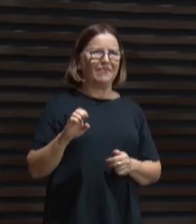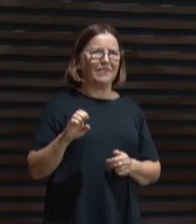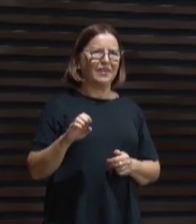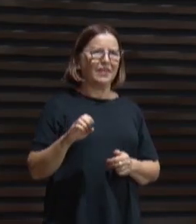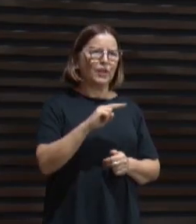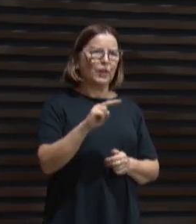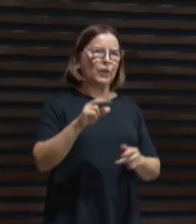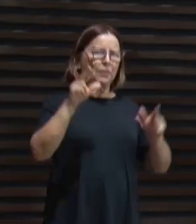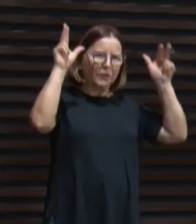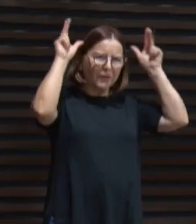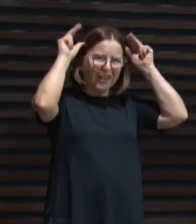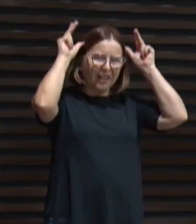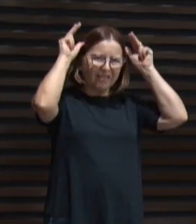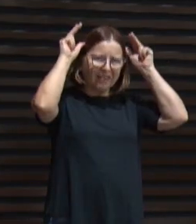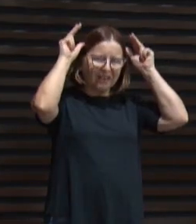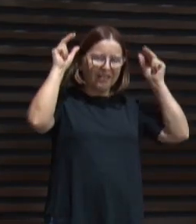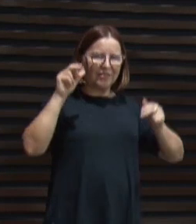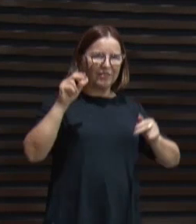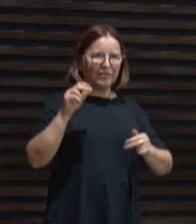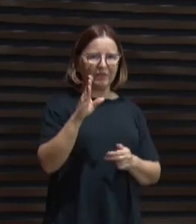Bucéfalo era um cavalo indomável.